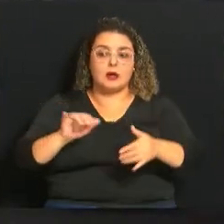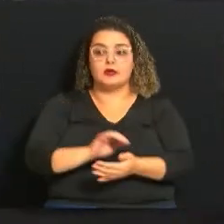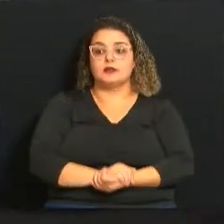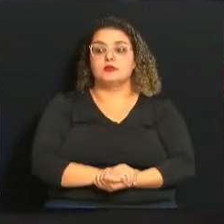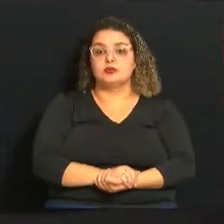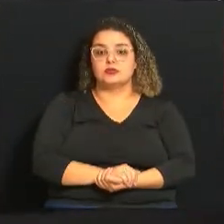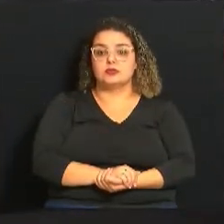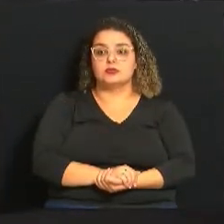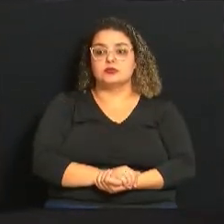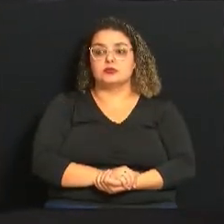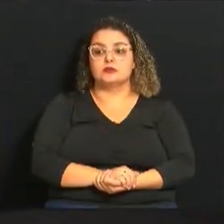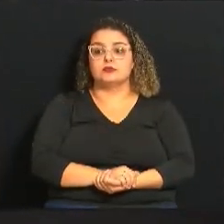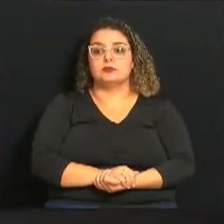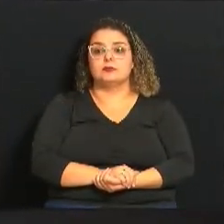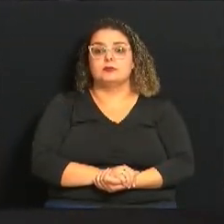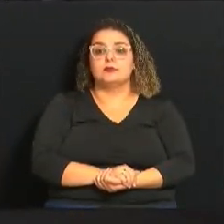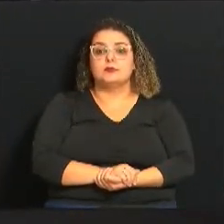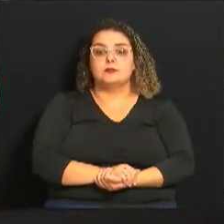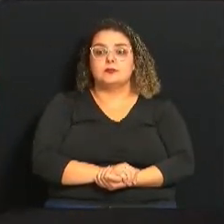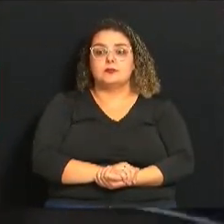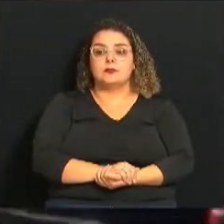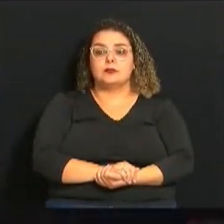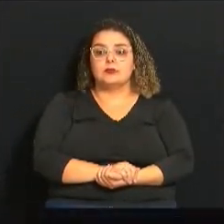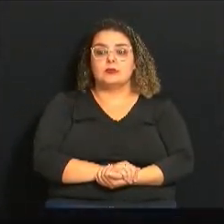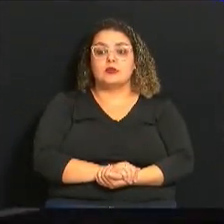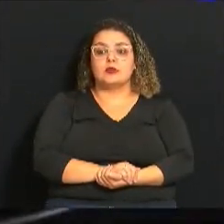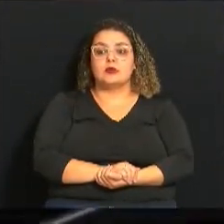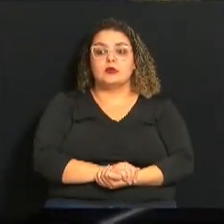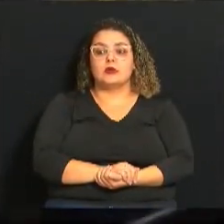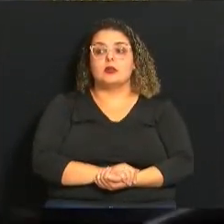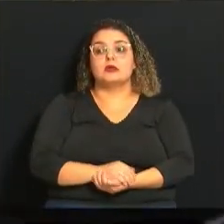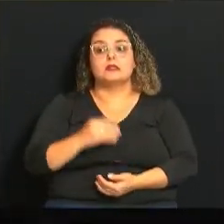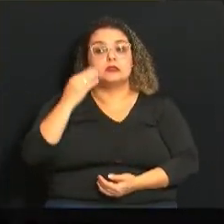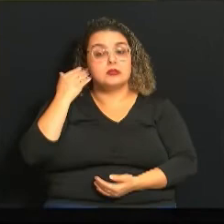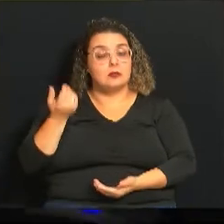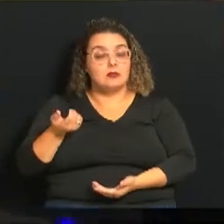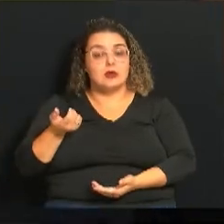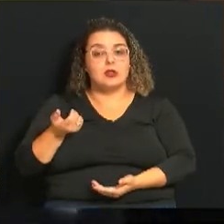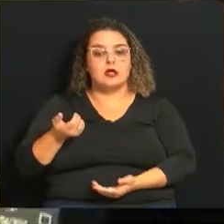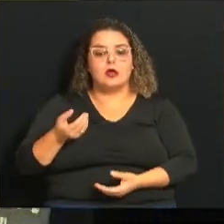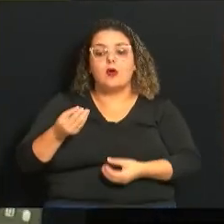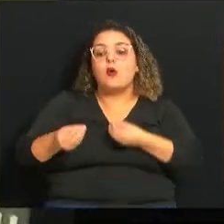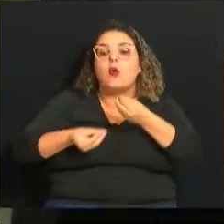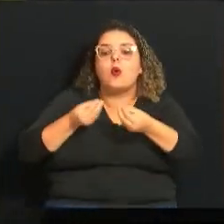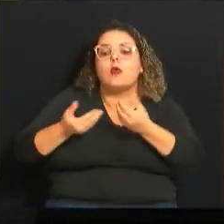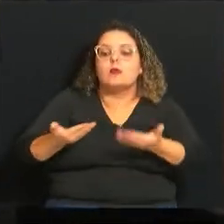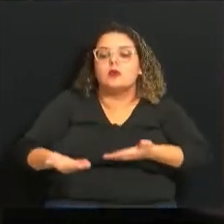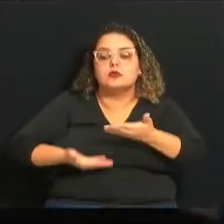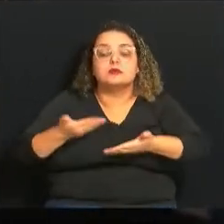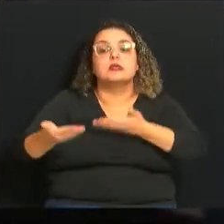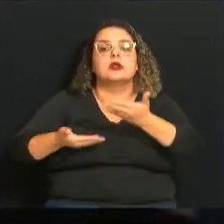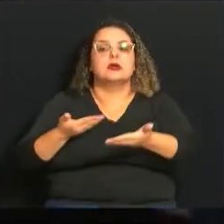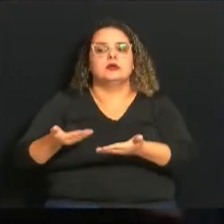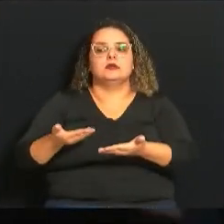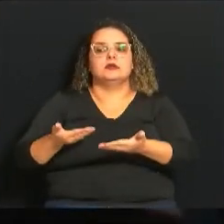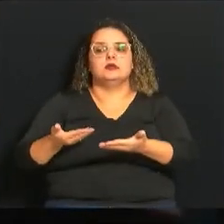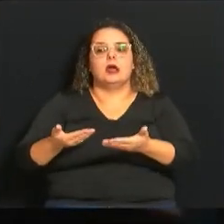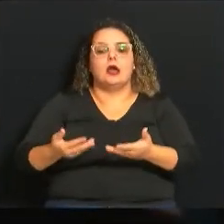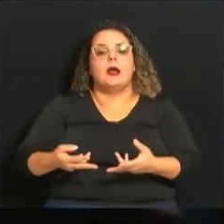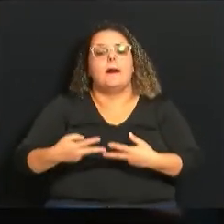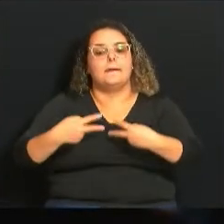sociais, saber persuadir mesmo o cliente a notar o seu trabalho, a